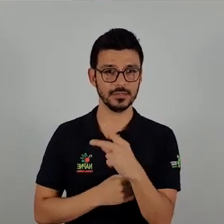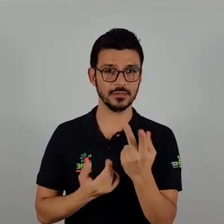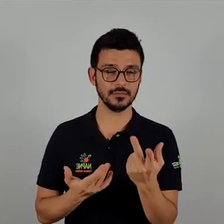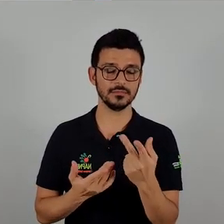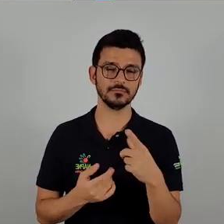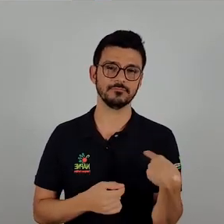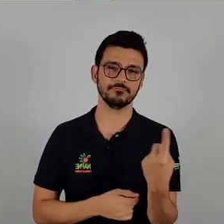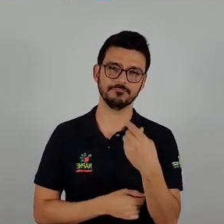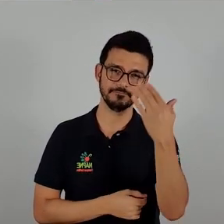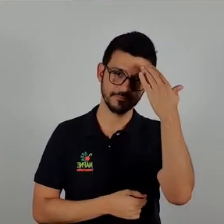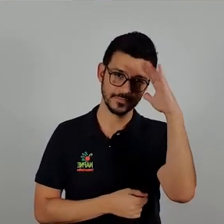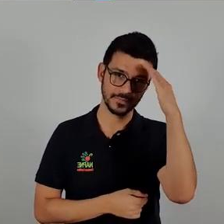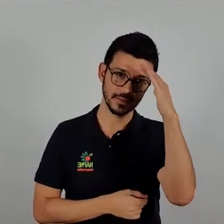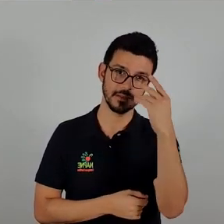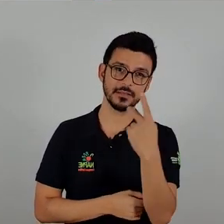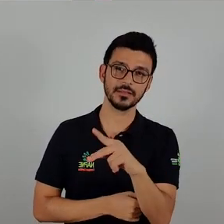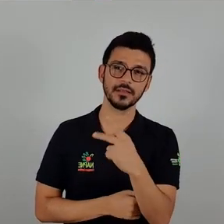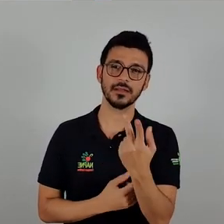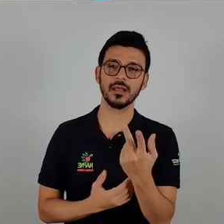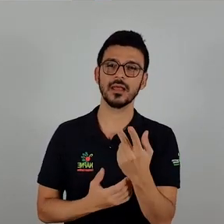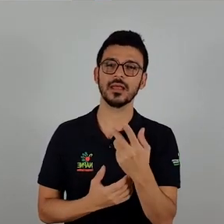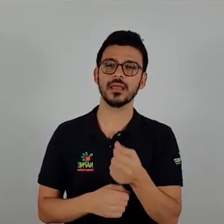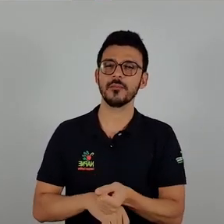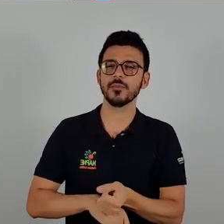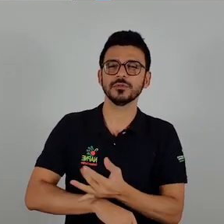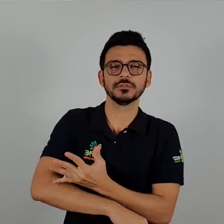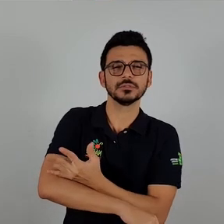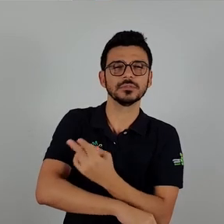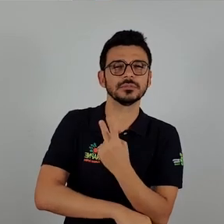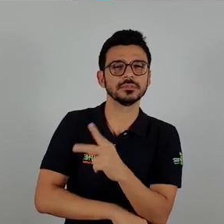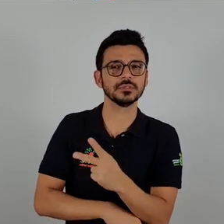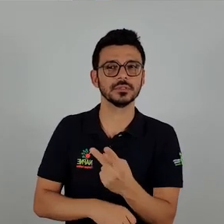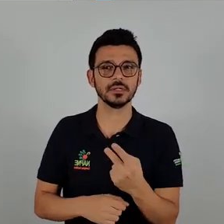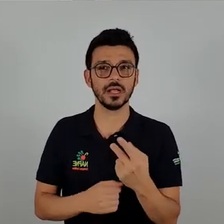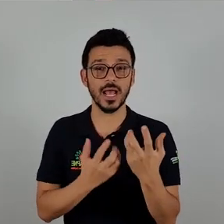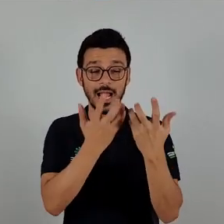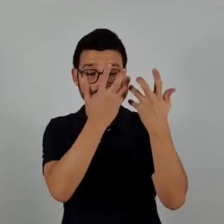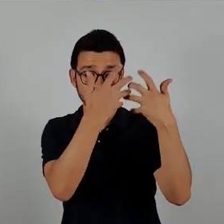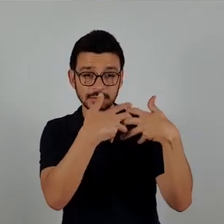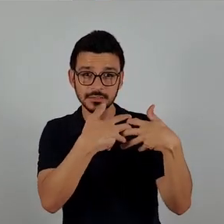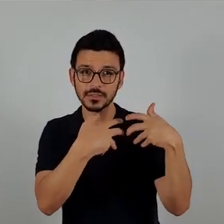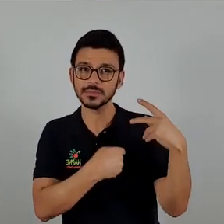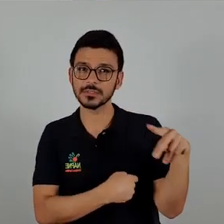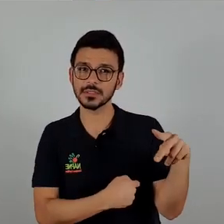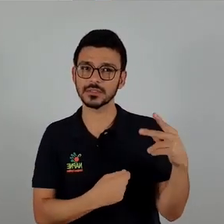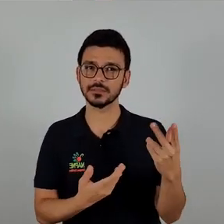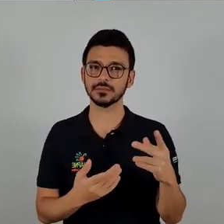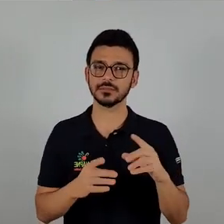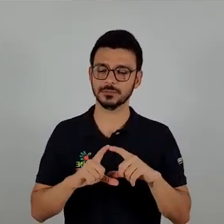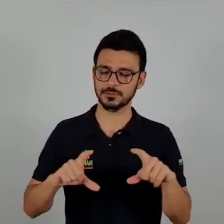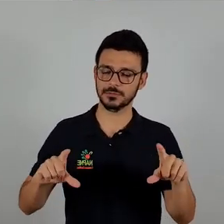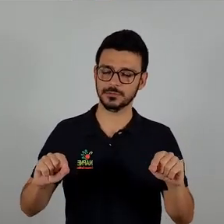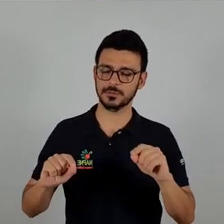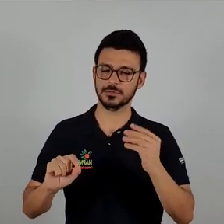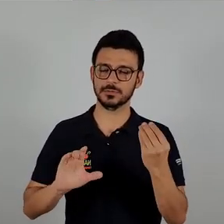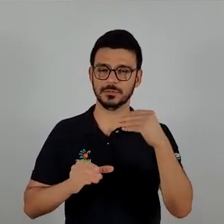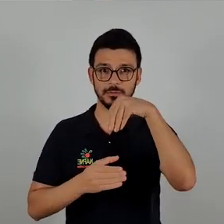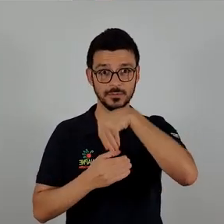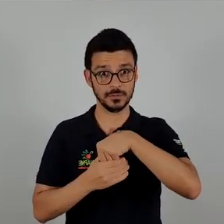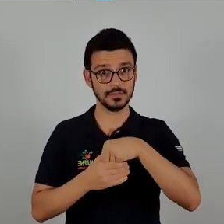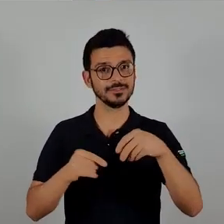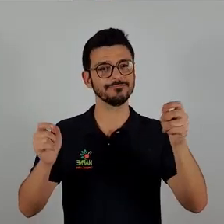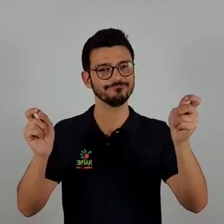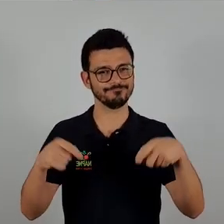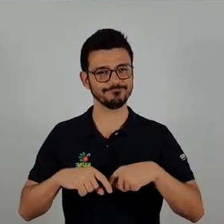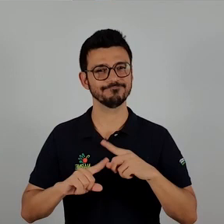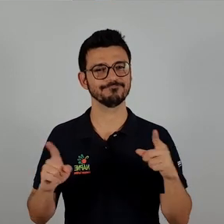tudo isso. Então, o princípio de ação e tonificação, sedação e harmonização, tá? É o que a gente pensa na hora de tratar, só por curiosidade estou passando para vocês,